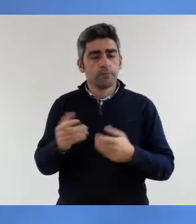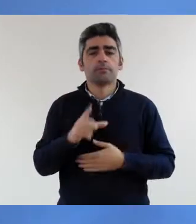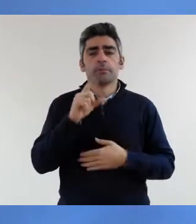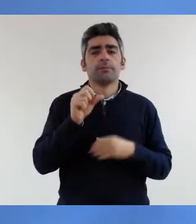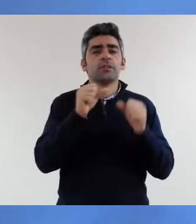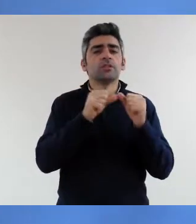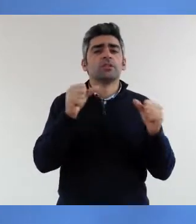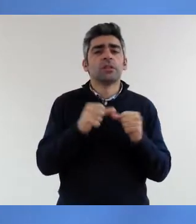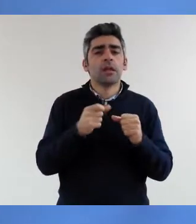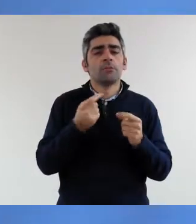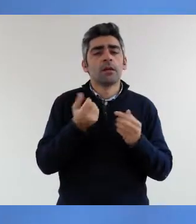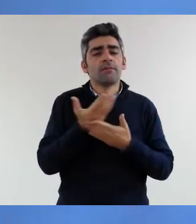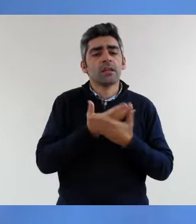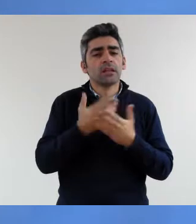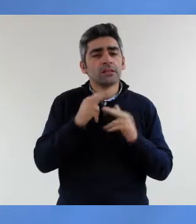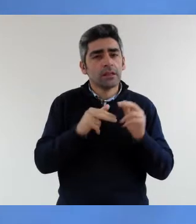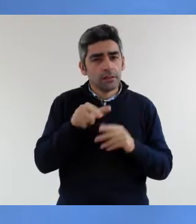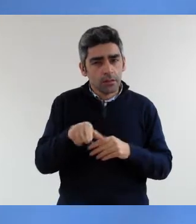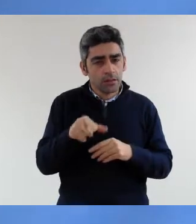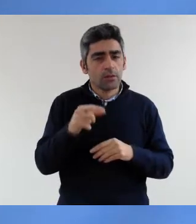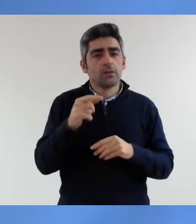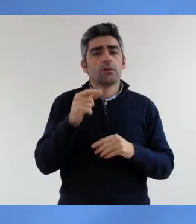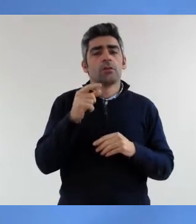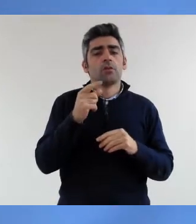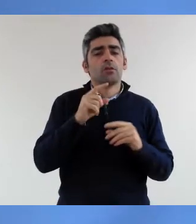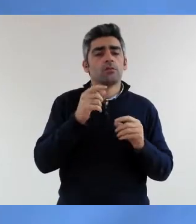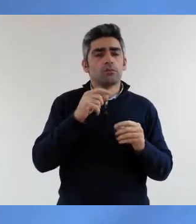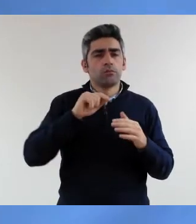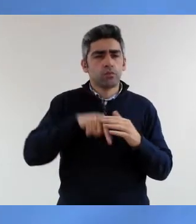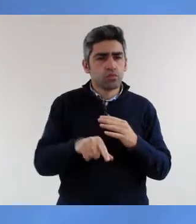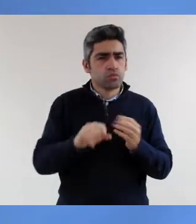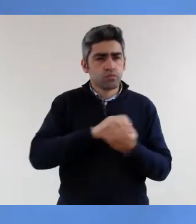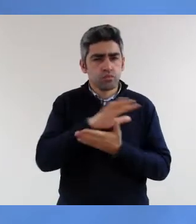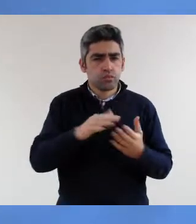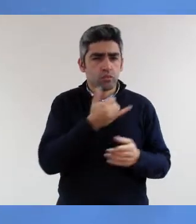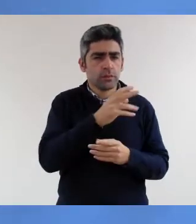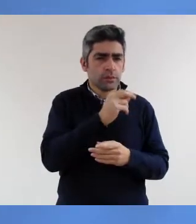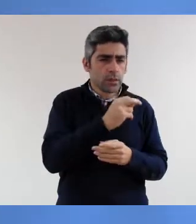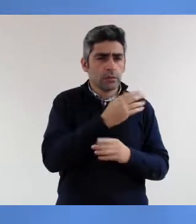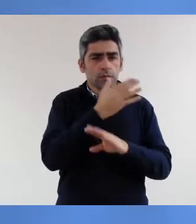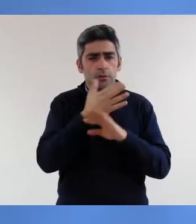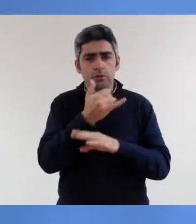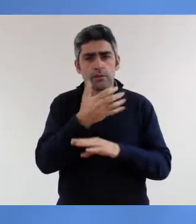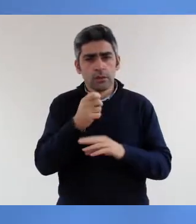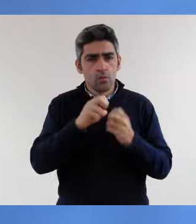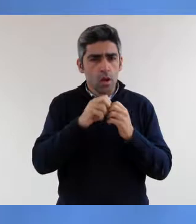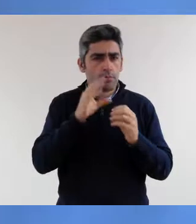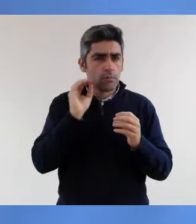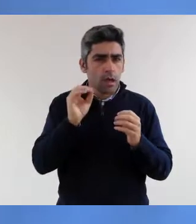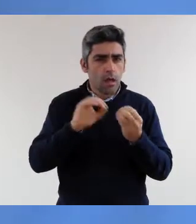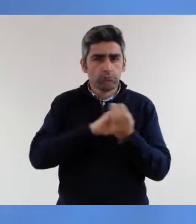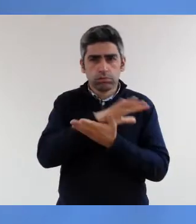ano o sistema financeiro profundamente agitado entre 2013 e 2015